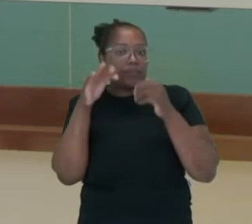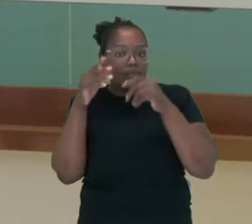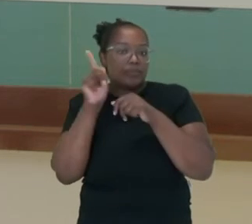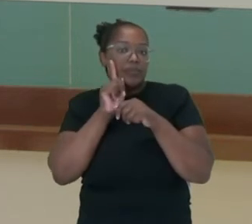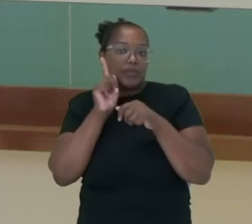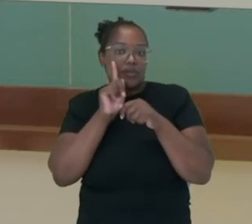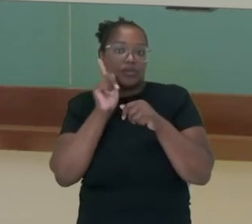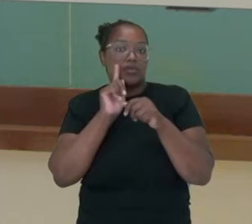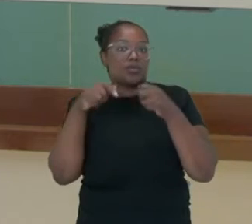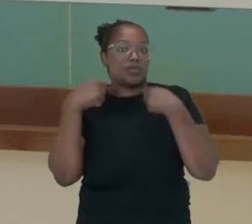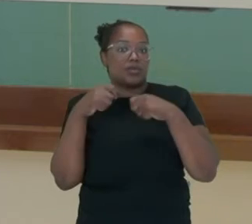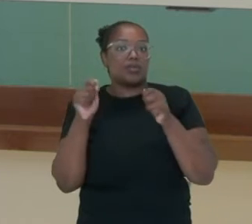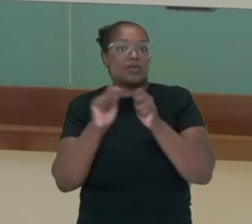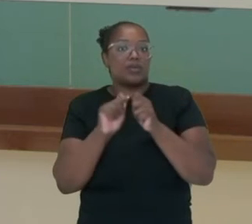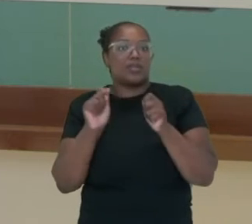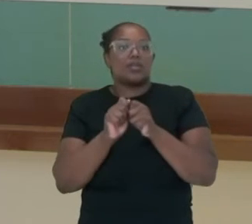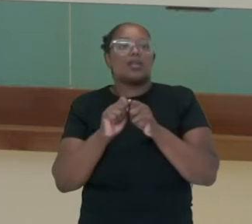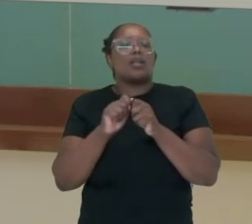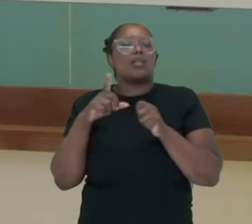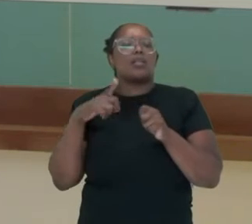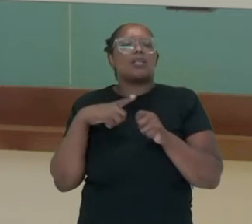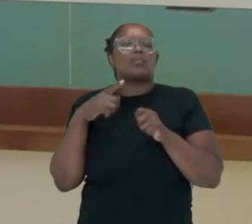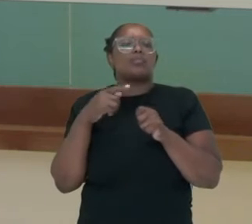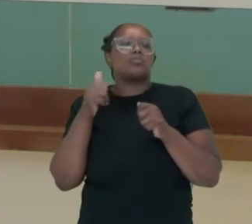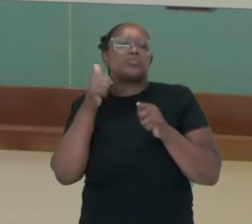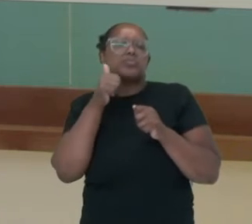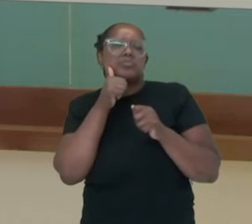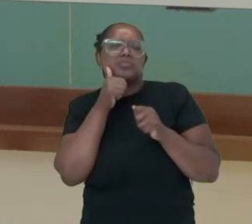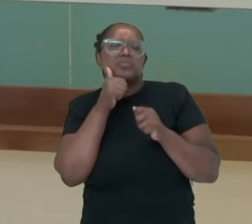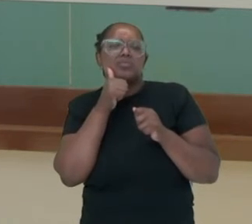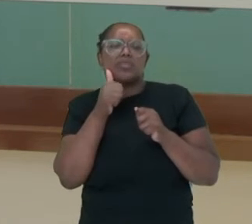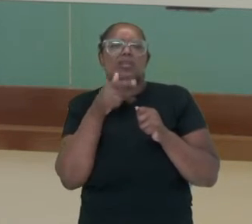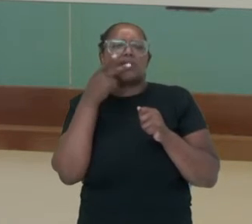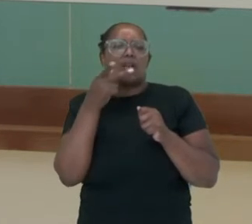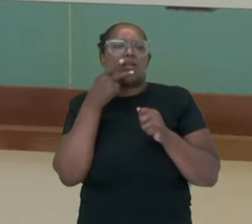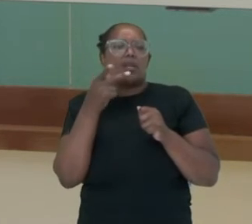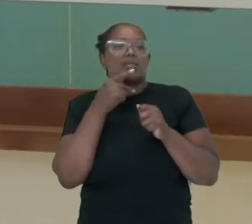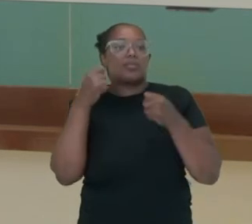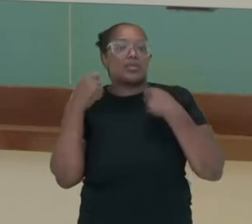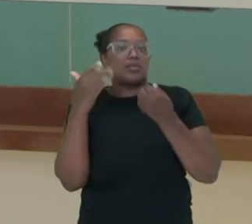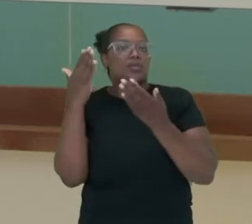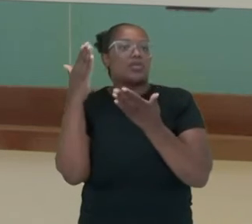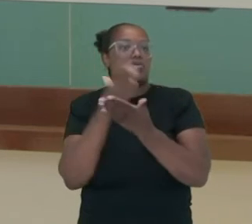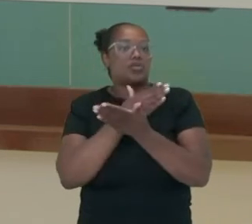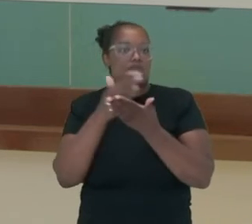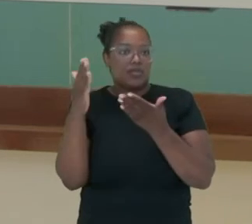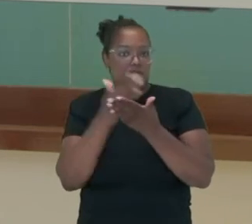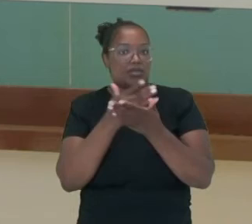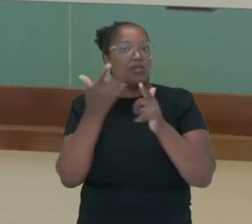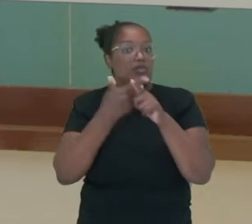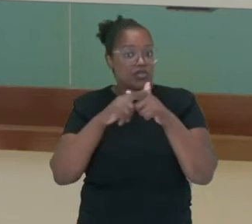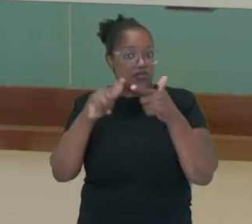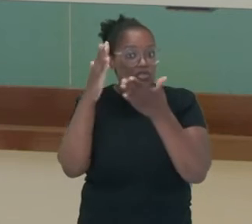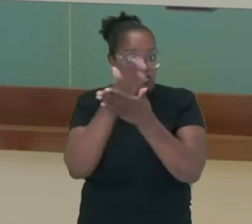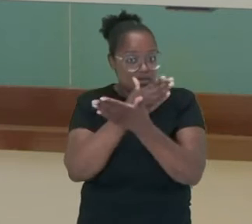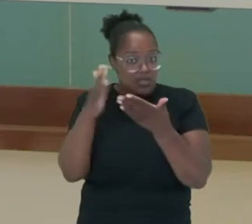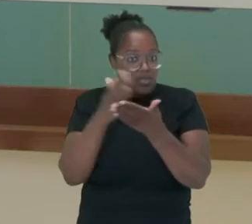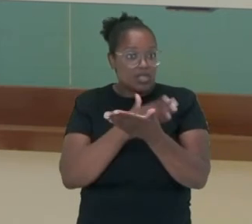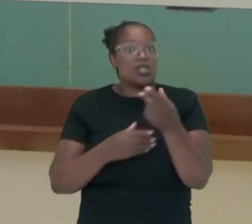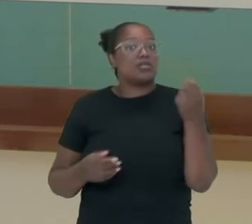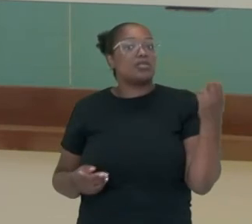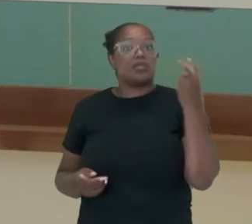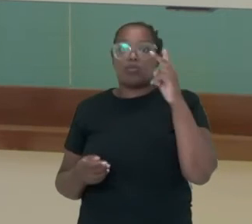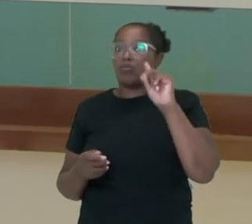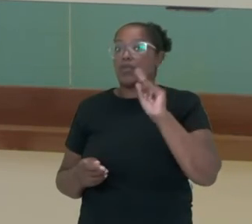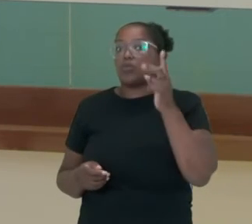principais atrizes do cenário Primeira e Segunda Guerra Mundial, deveria ser dividida. Ela foi dividida não em duas